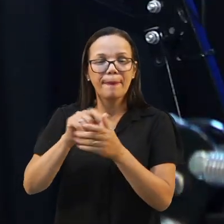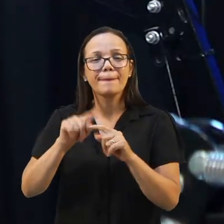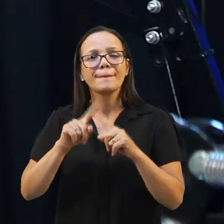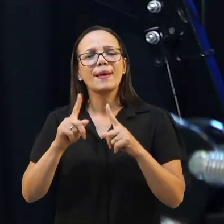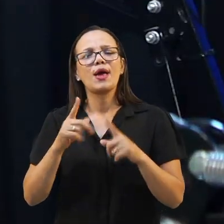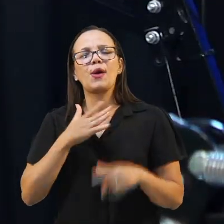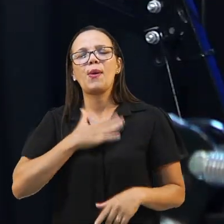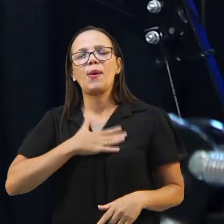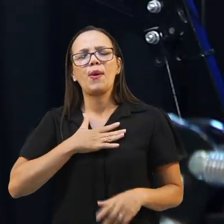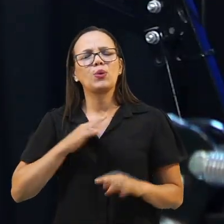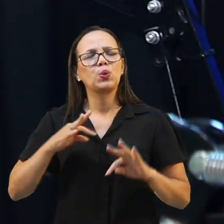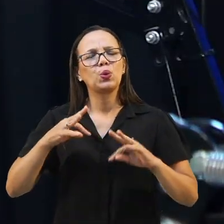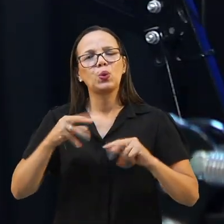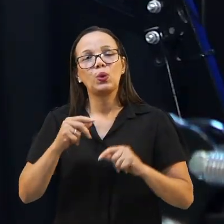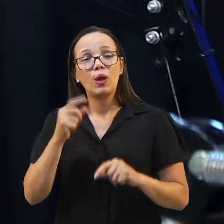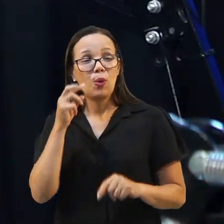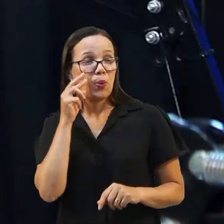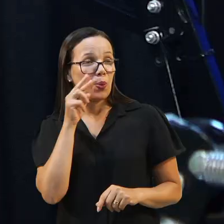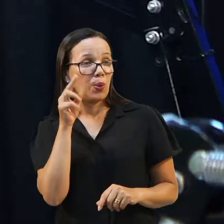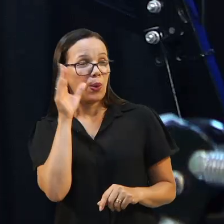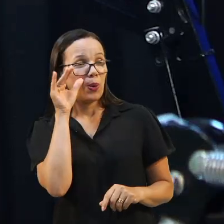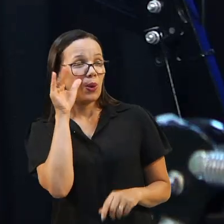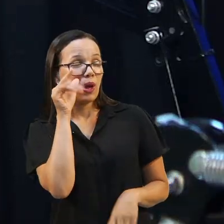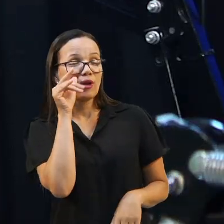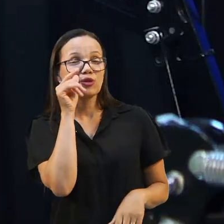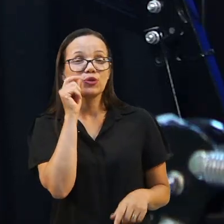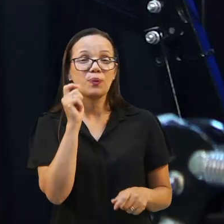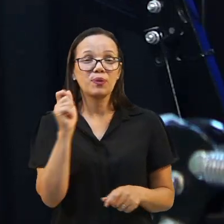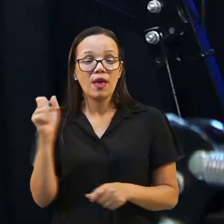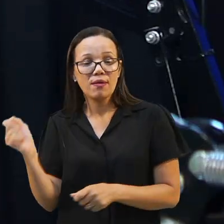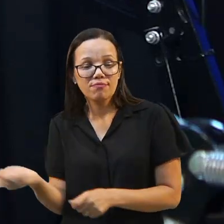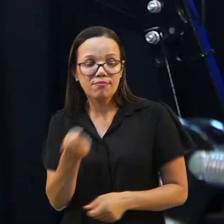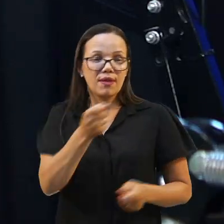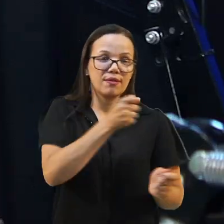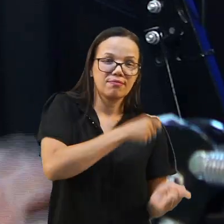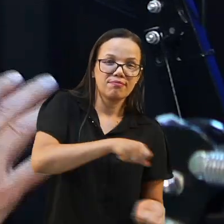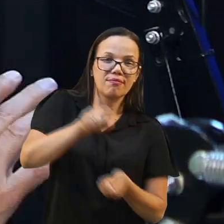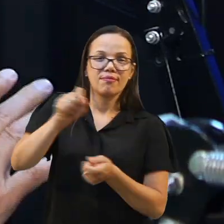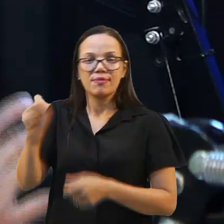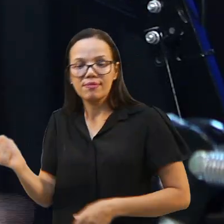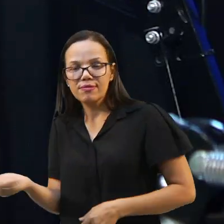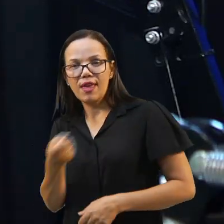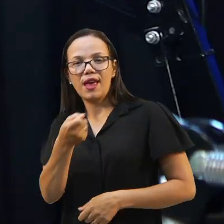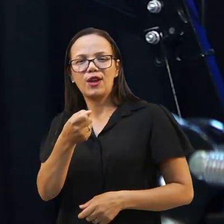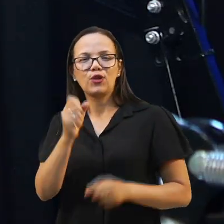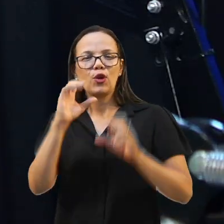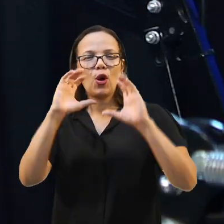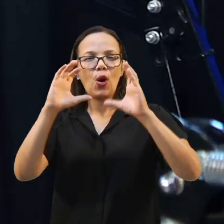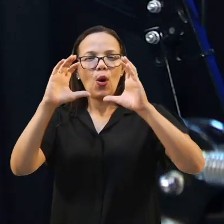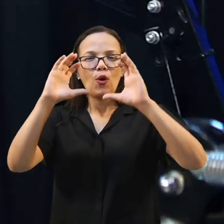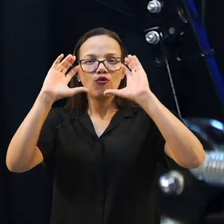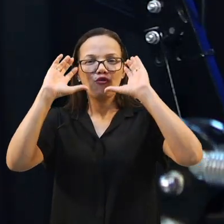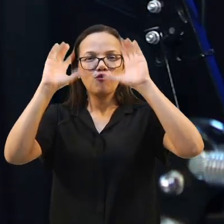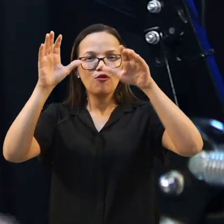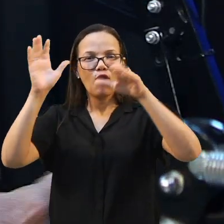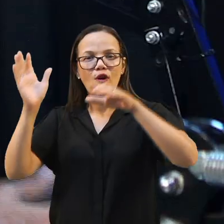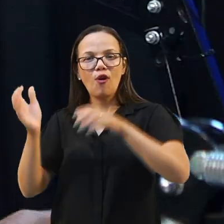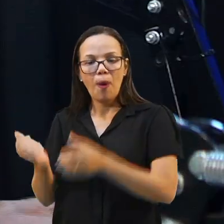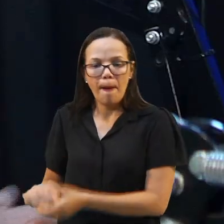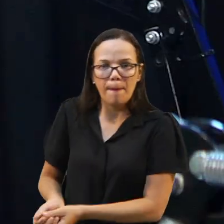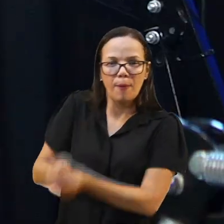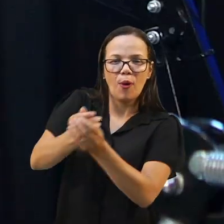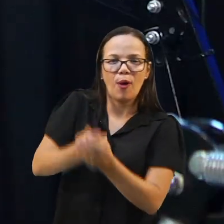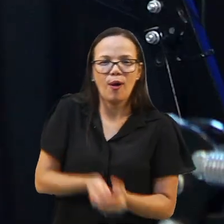os esportes. Eu assisto tênis, eu assisto vôlei, basquete. Eu sou um desportista